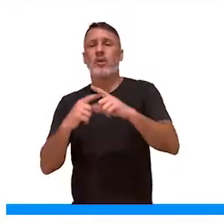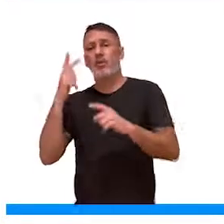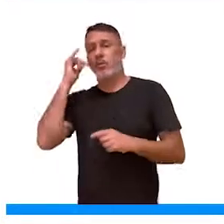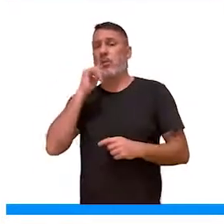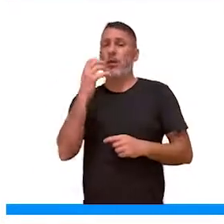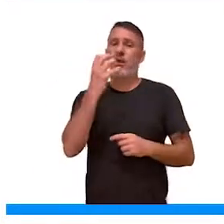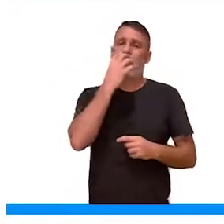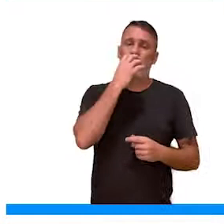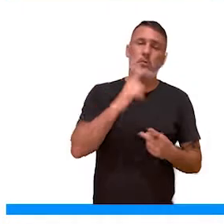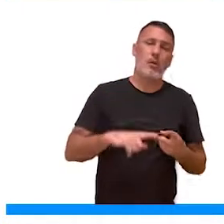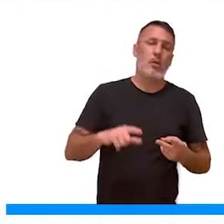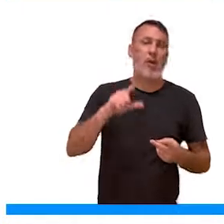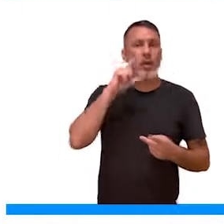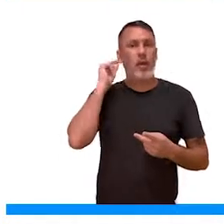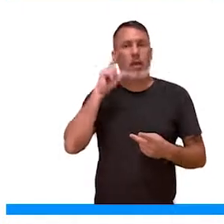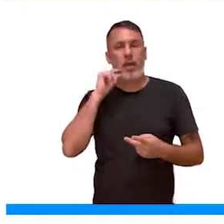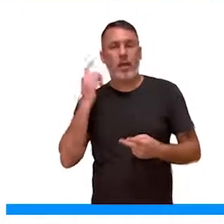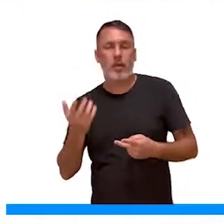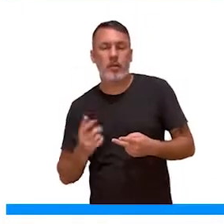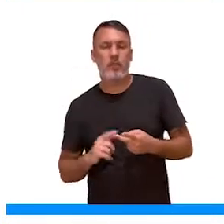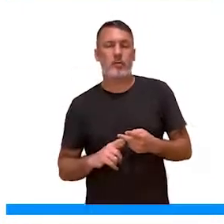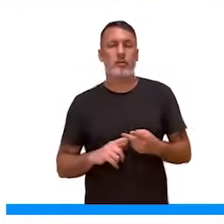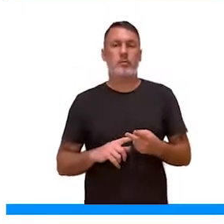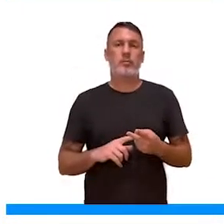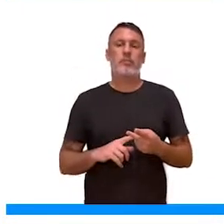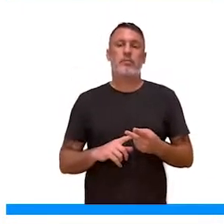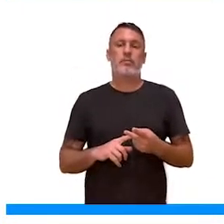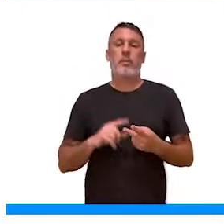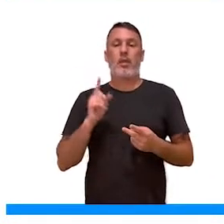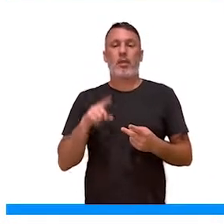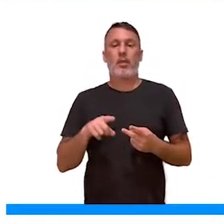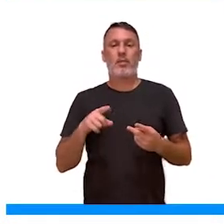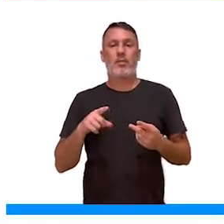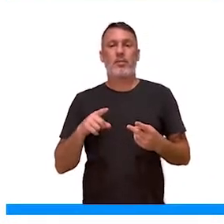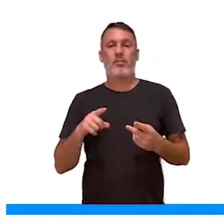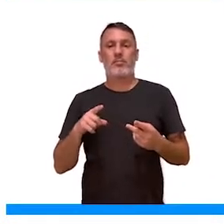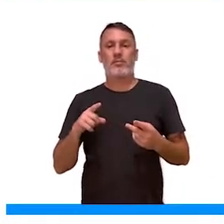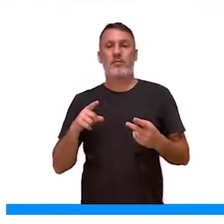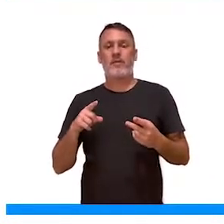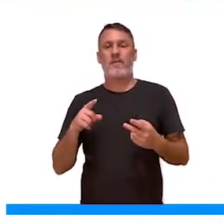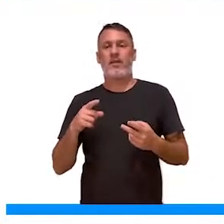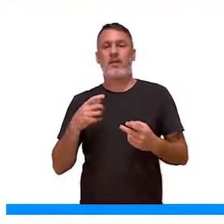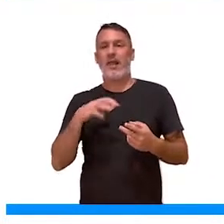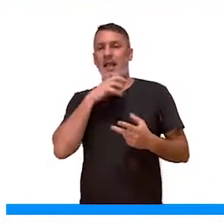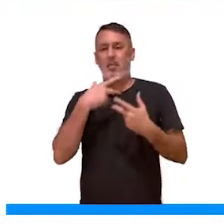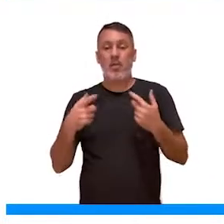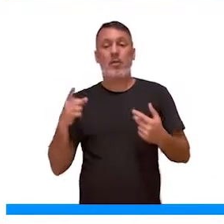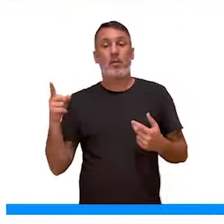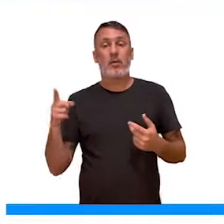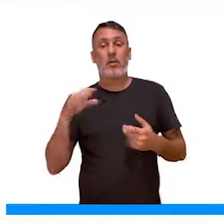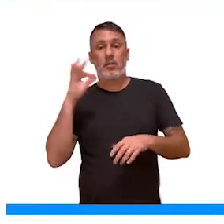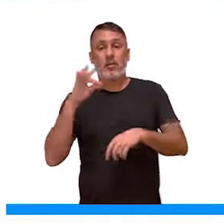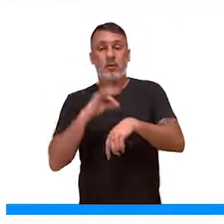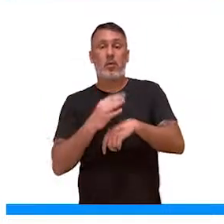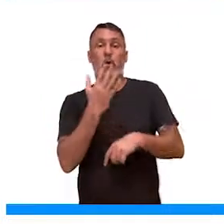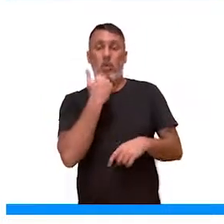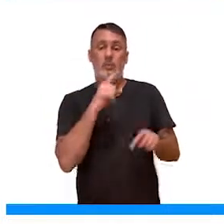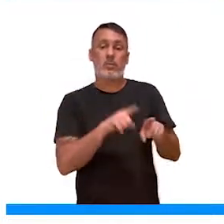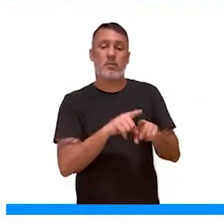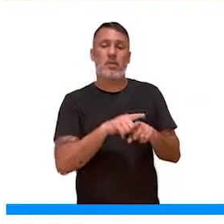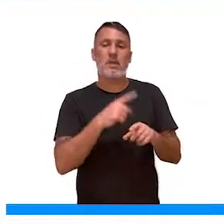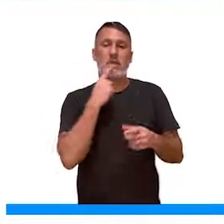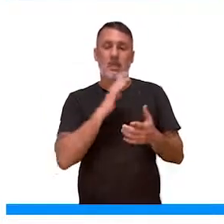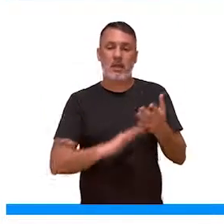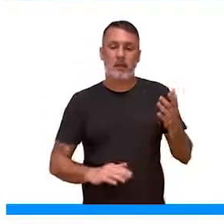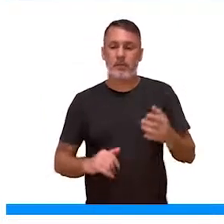naturais. O cão, o gato, né? São normalmente vertebrados no quais esses barbeiros se alimentam.